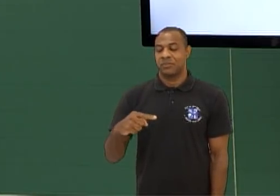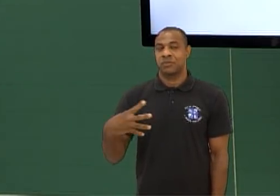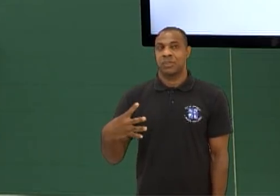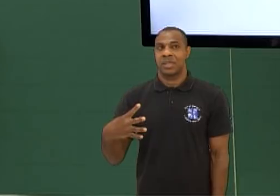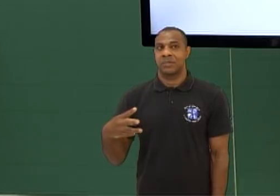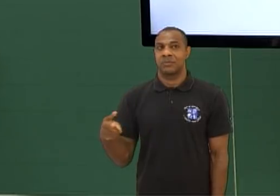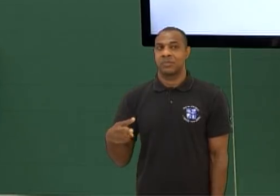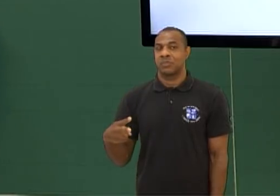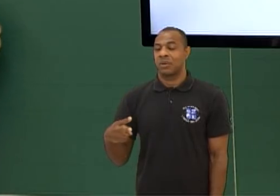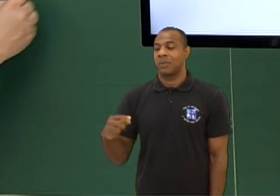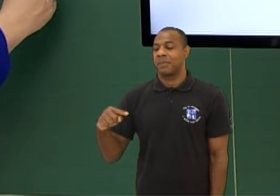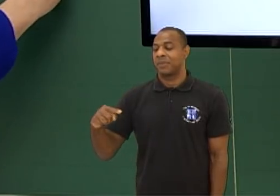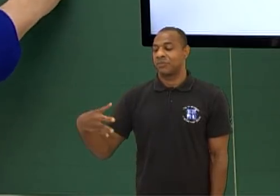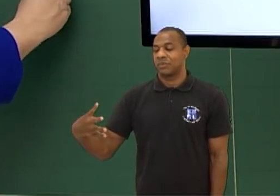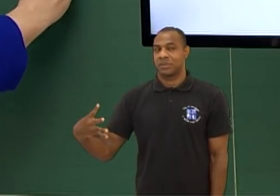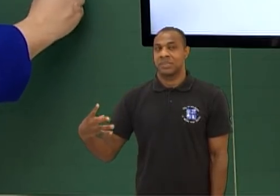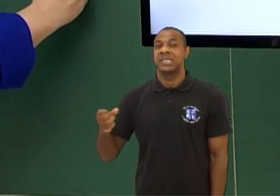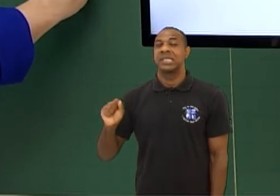Sim! Isso aqui é